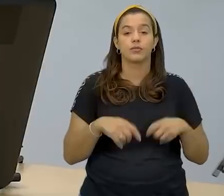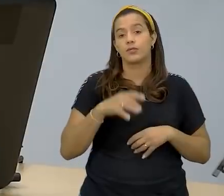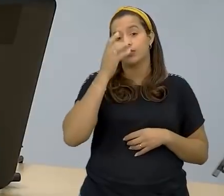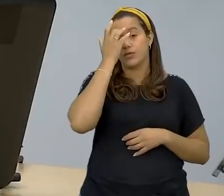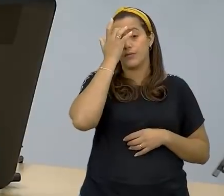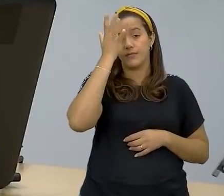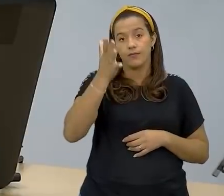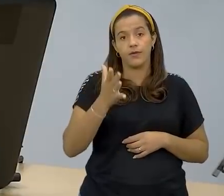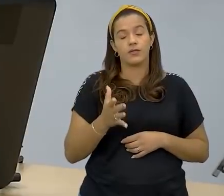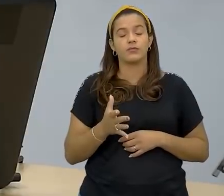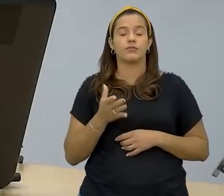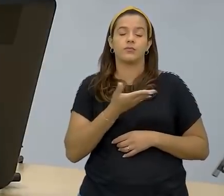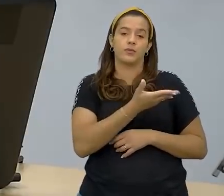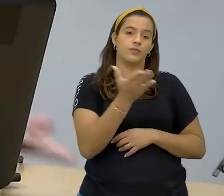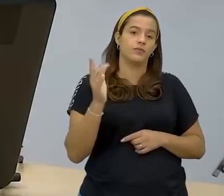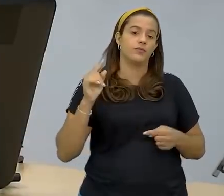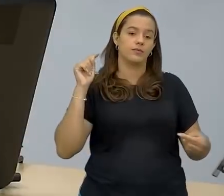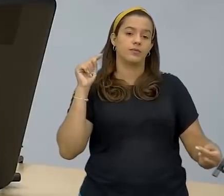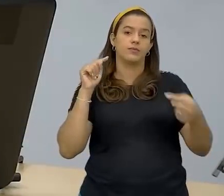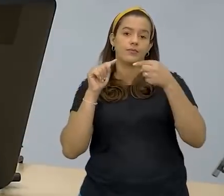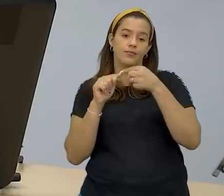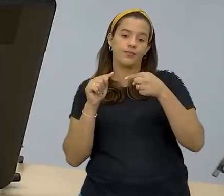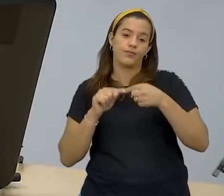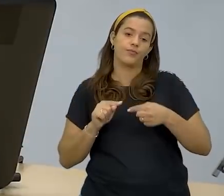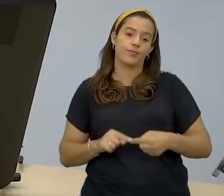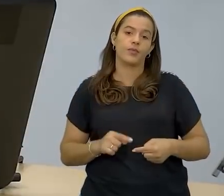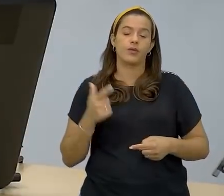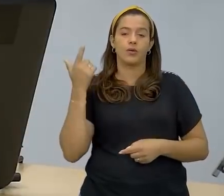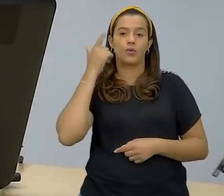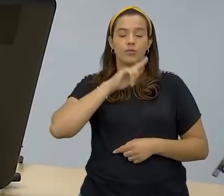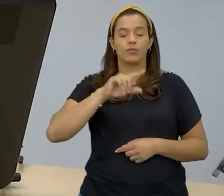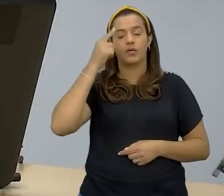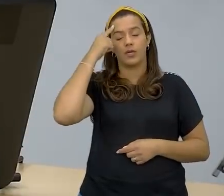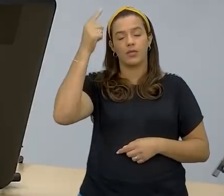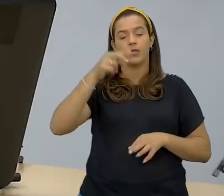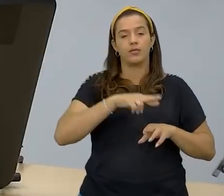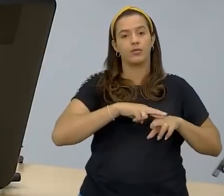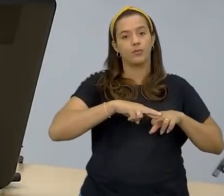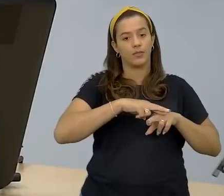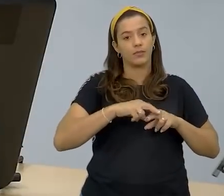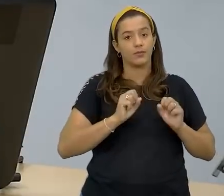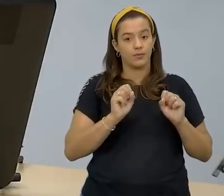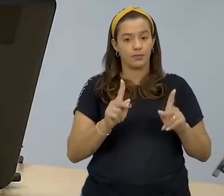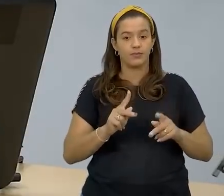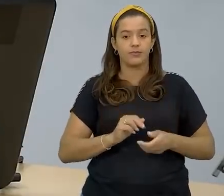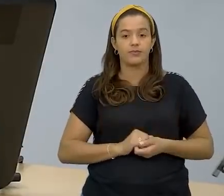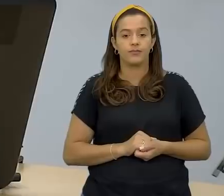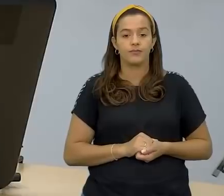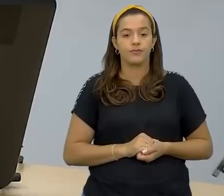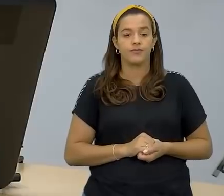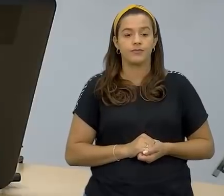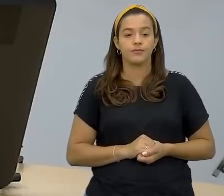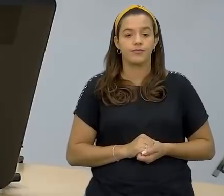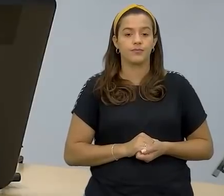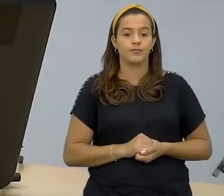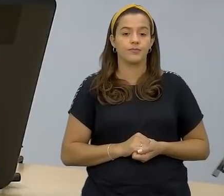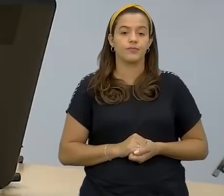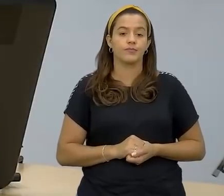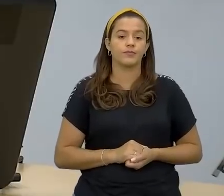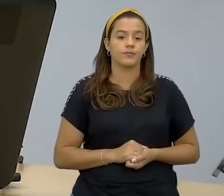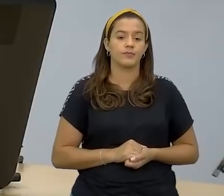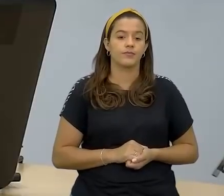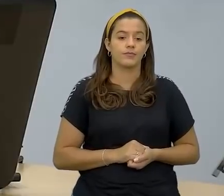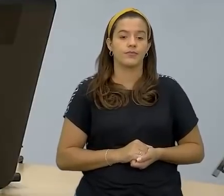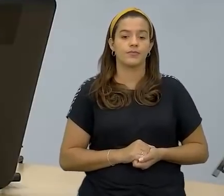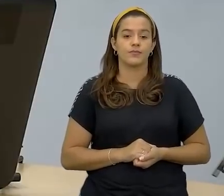fácil, viável, e que contemple aí a ideia de recuperação, tá bom? Deixa eu ver aqui que a gente tem no